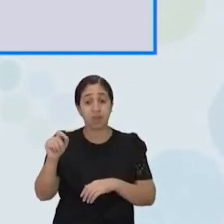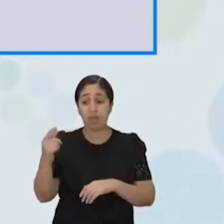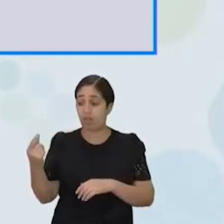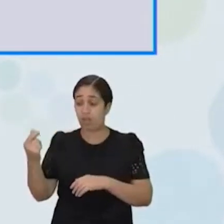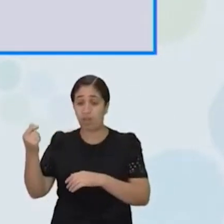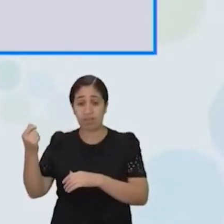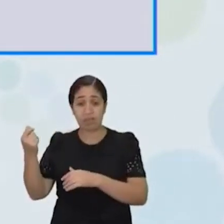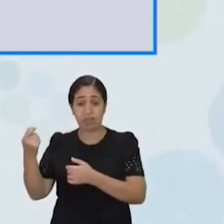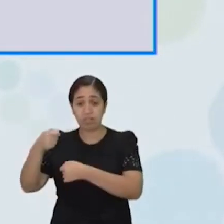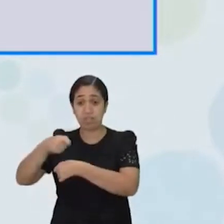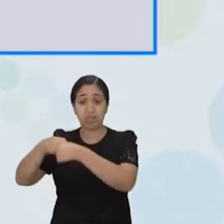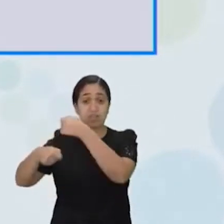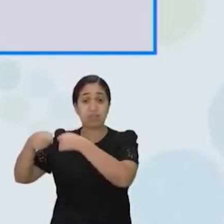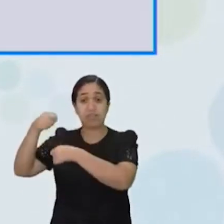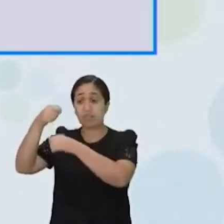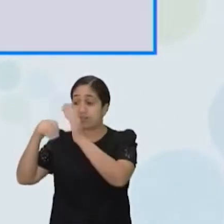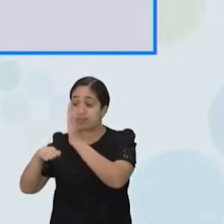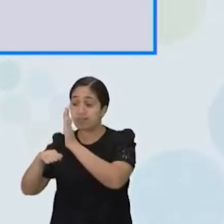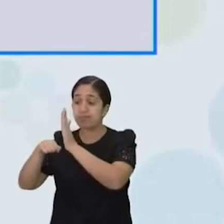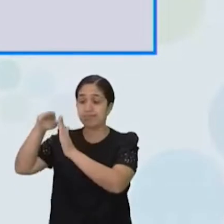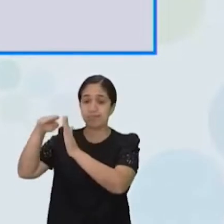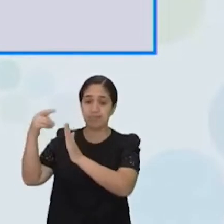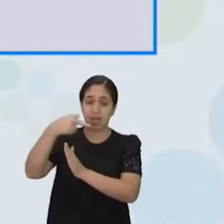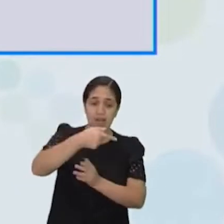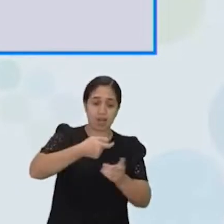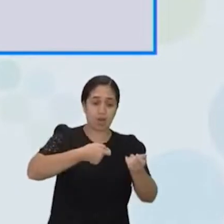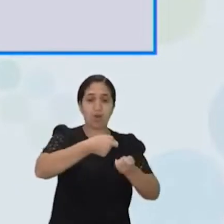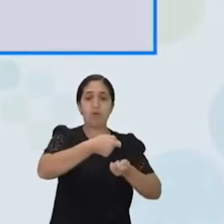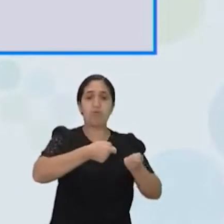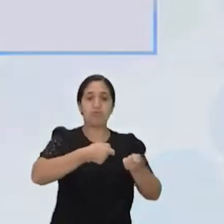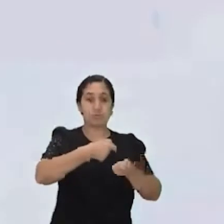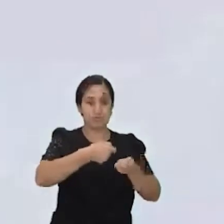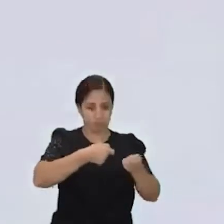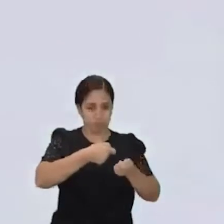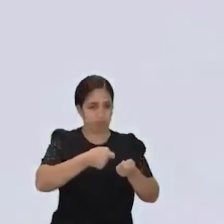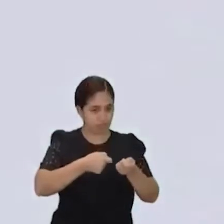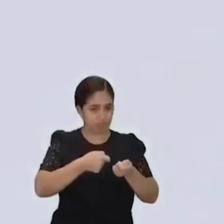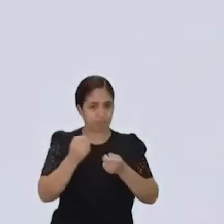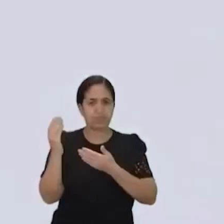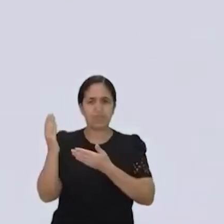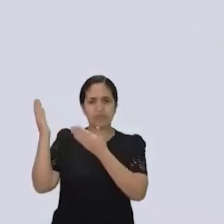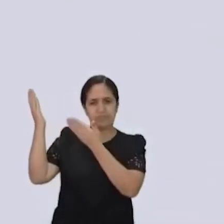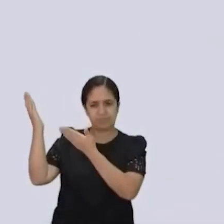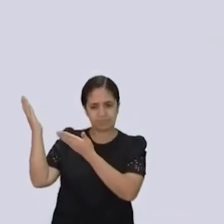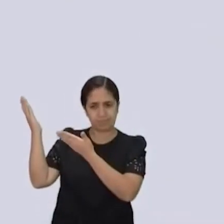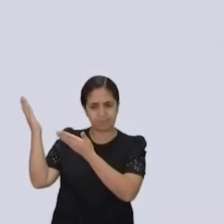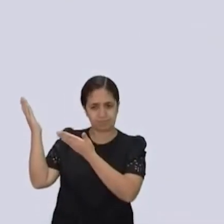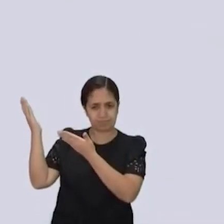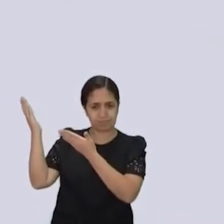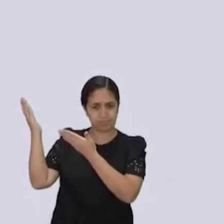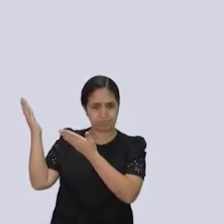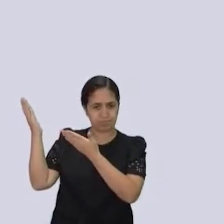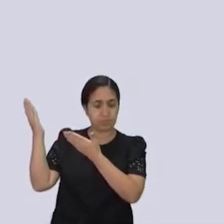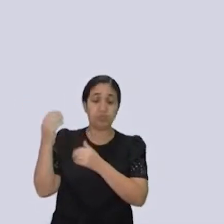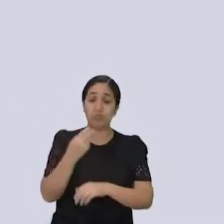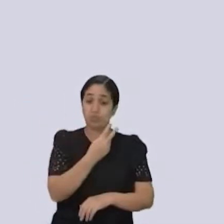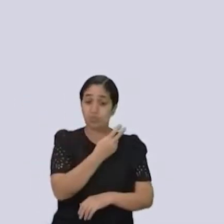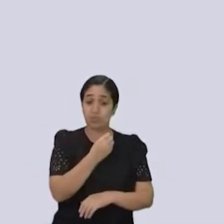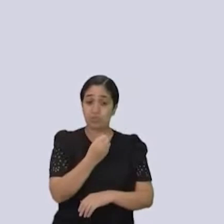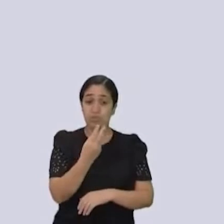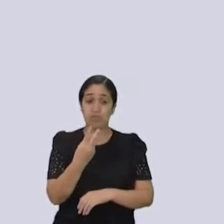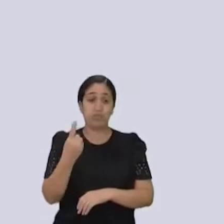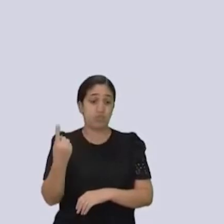Eu preciso subir a taxa Selic também para controlar essa inflação. Você vai perceber que em 2021 a gente fecha com um pouco mais